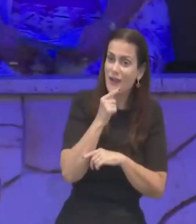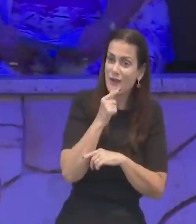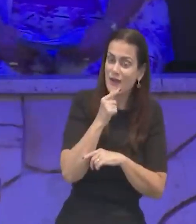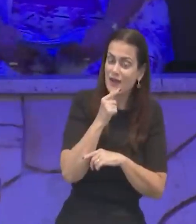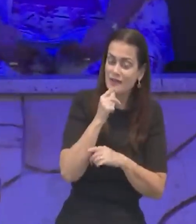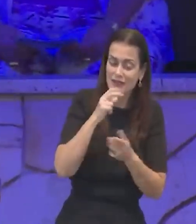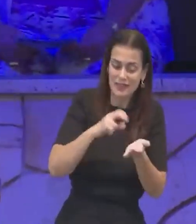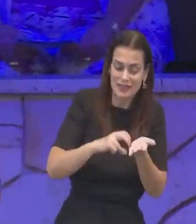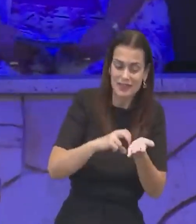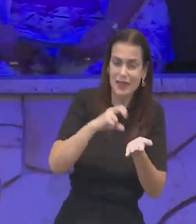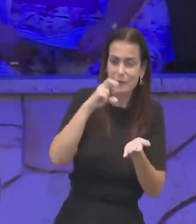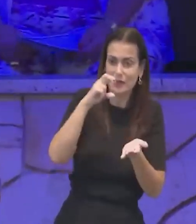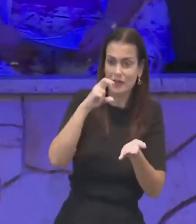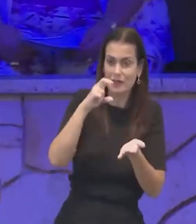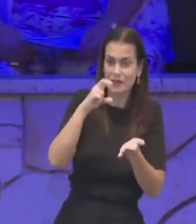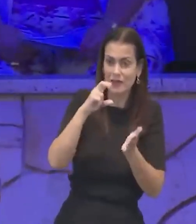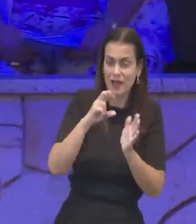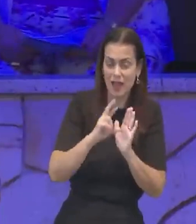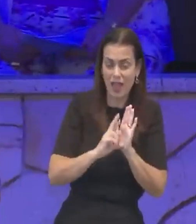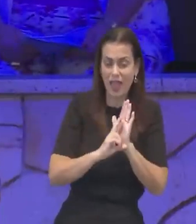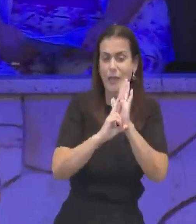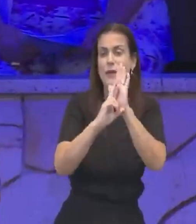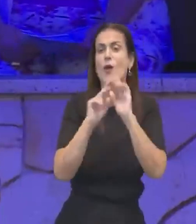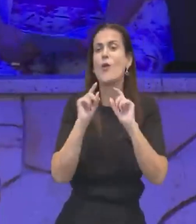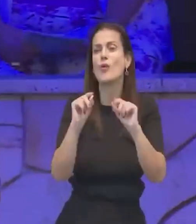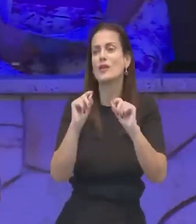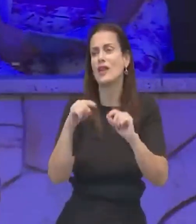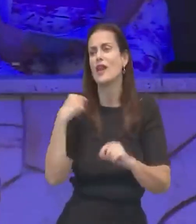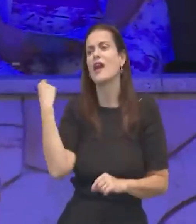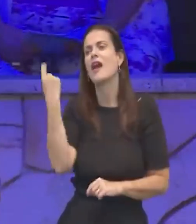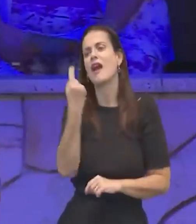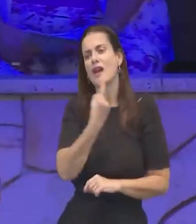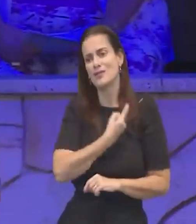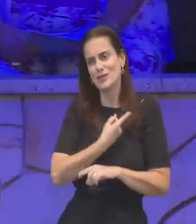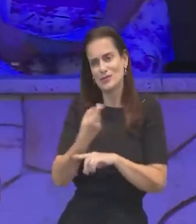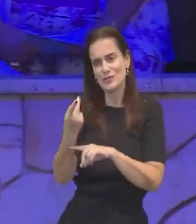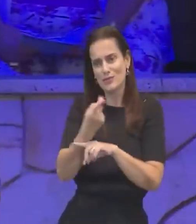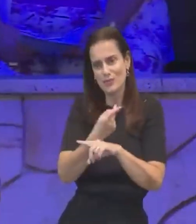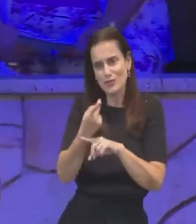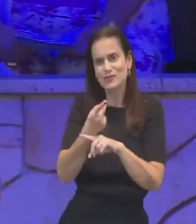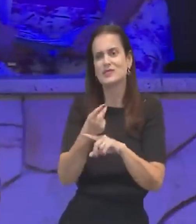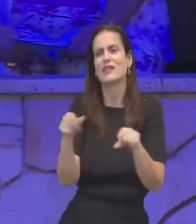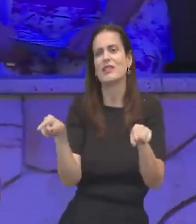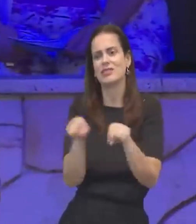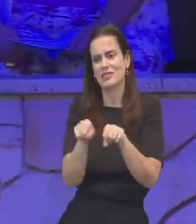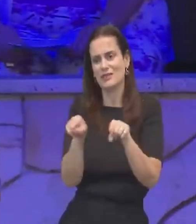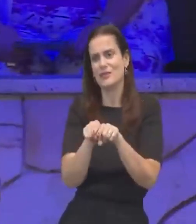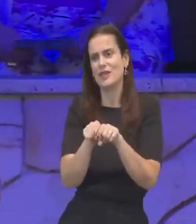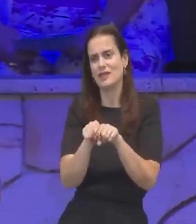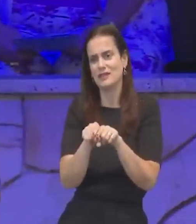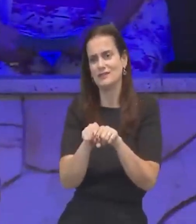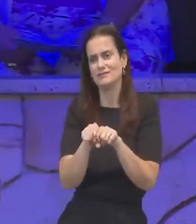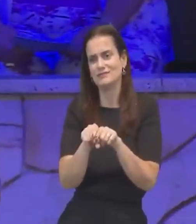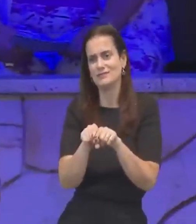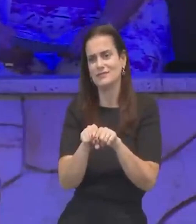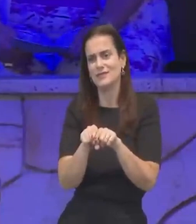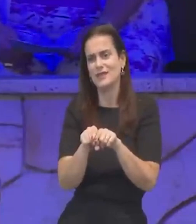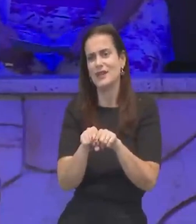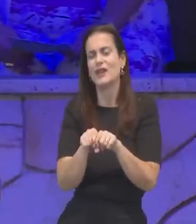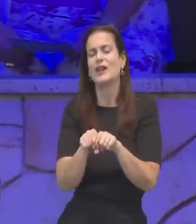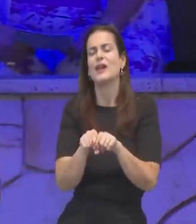naquela manhã, ao meio-dia, representa sim a nossa busca por satisfação